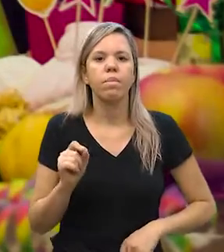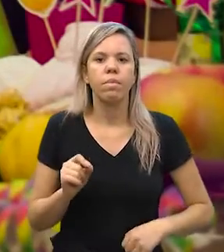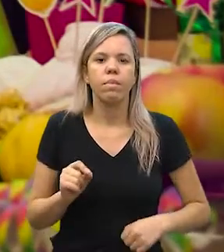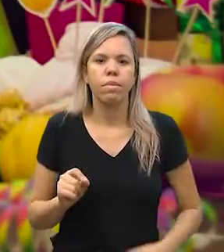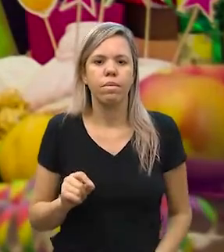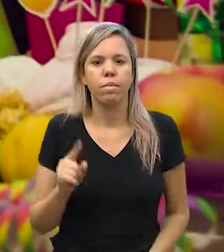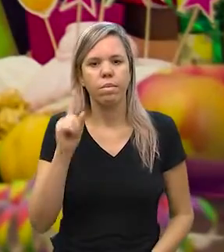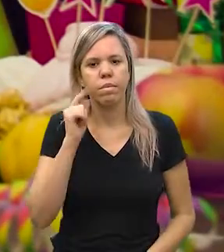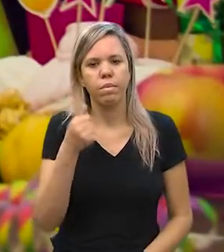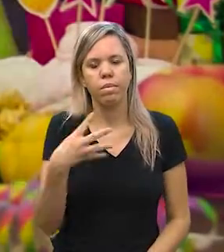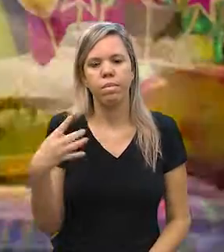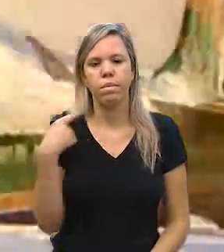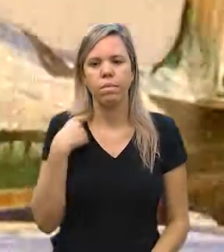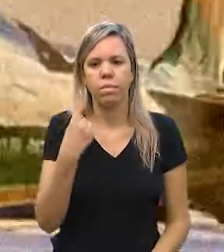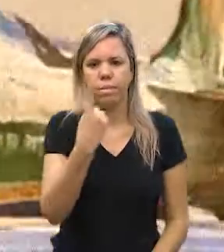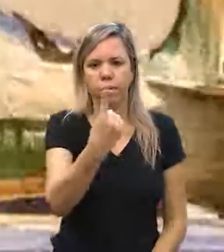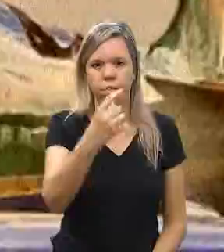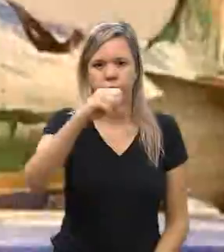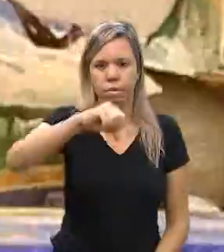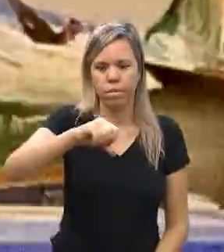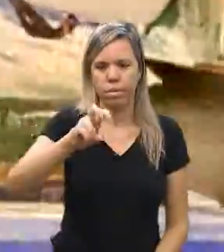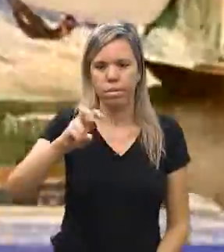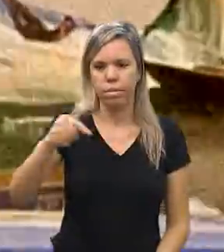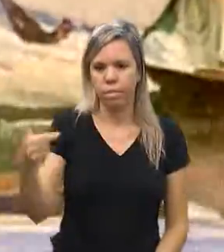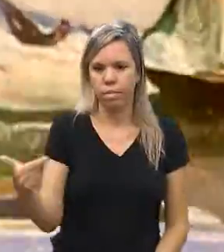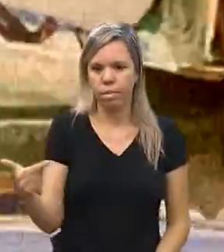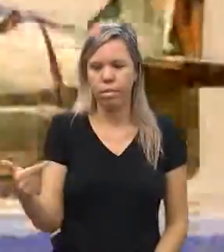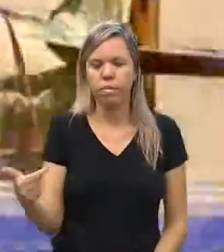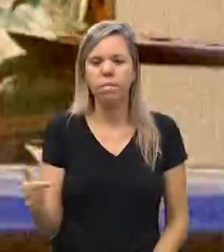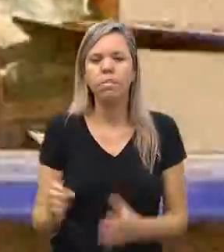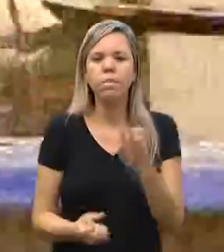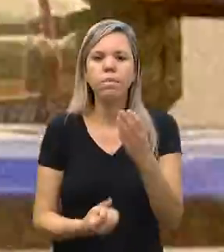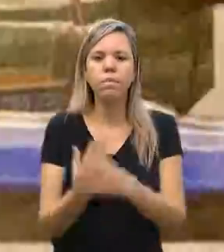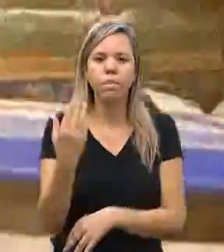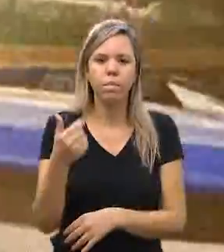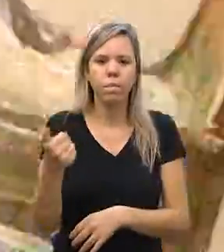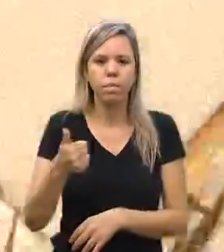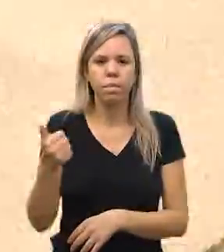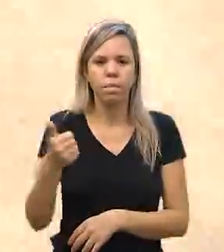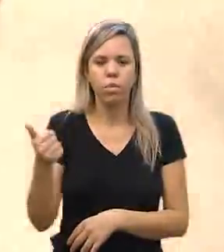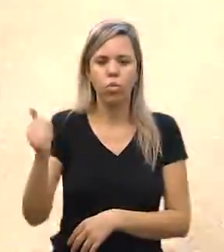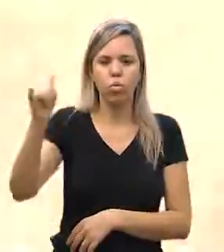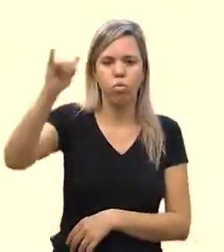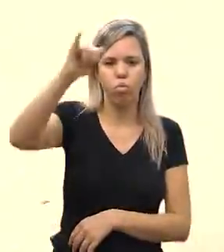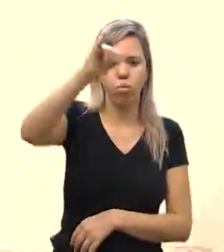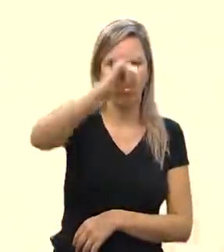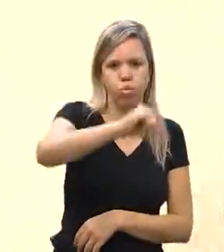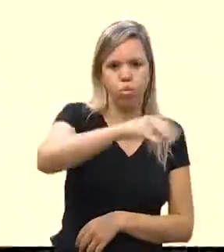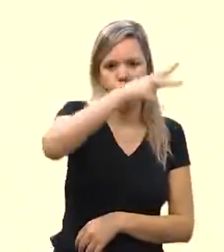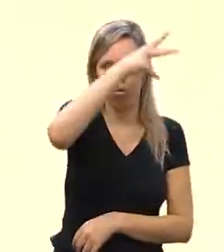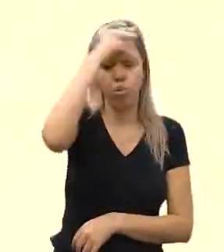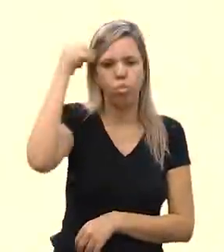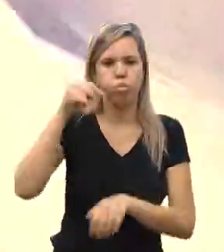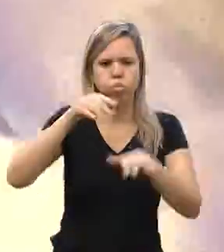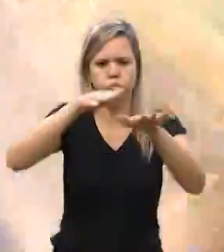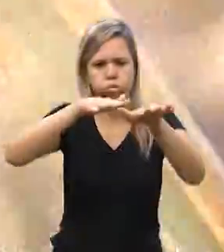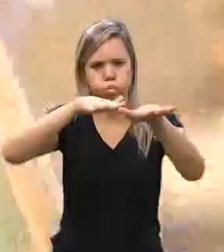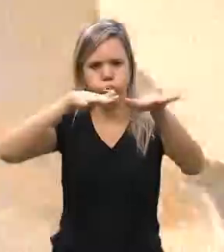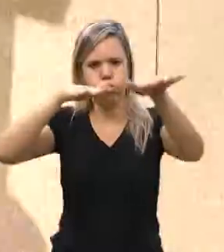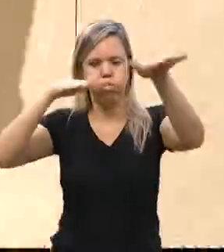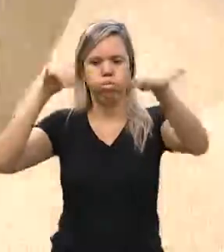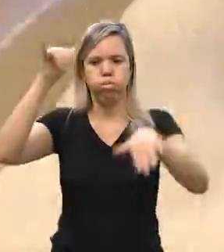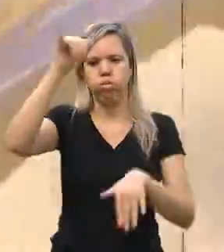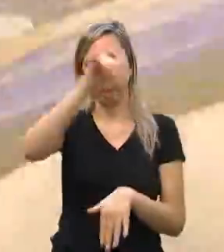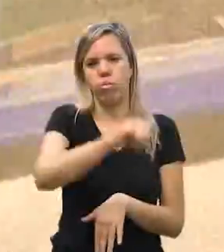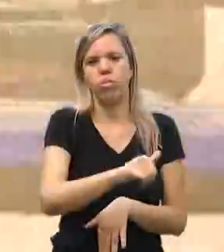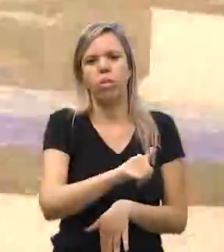Em 14 de maio de 1952, aconteceu o primeiro voo público do Esquadrão de Demonstração